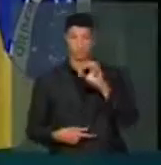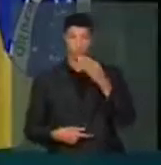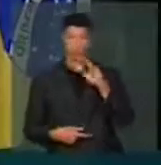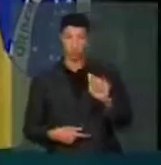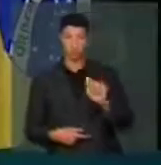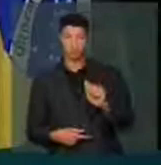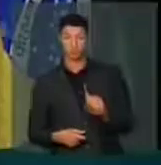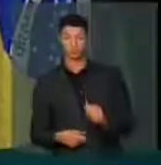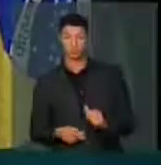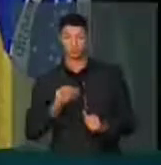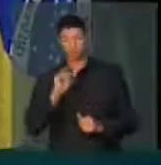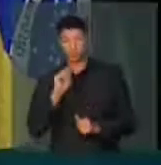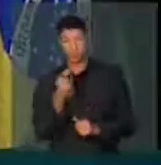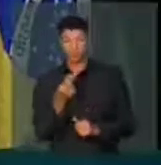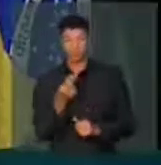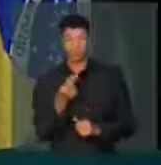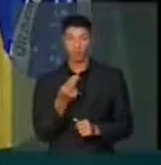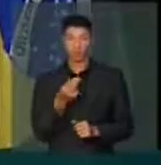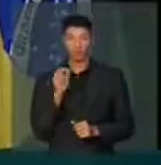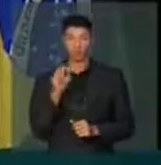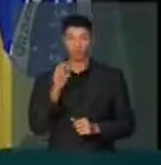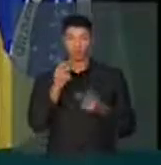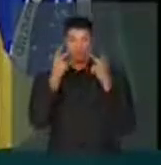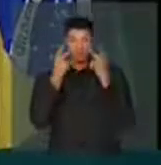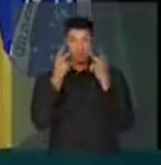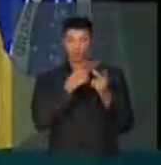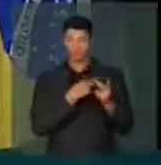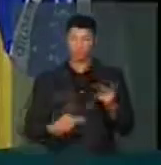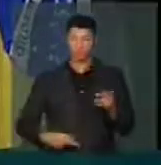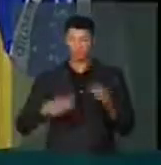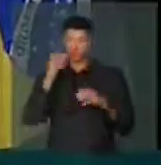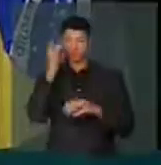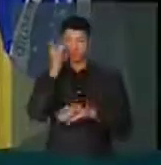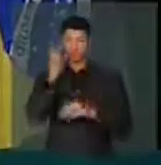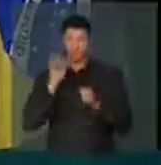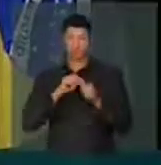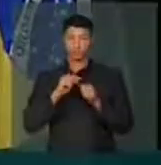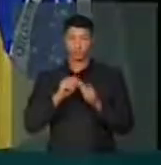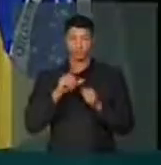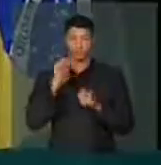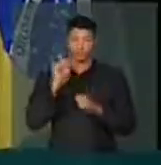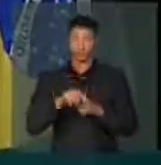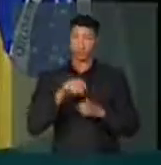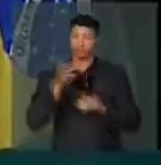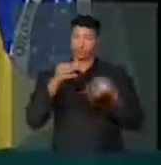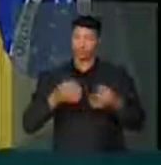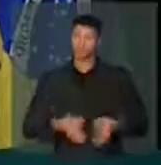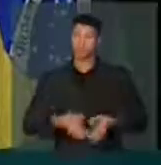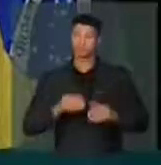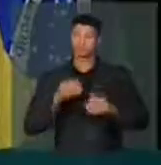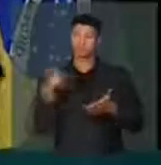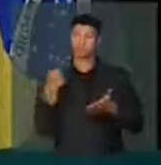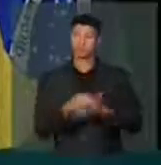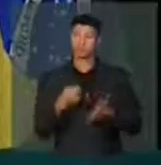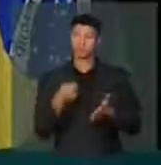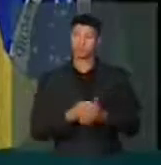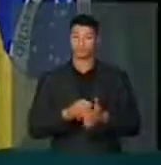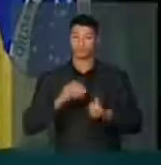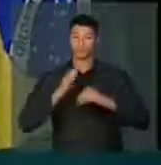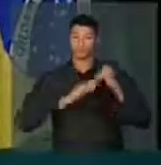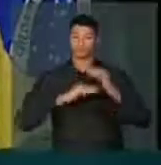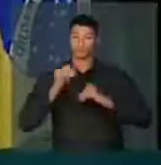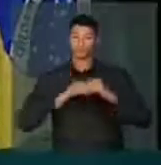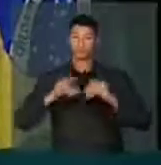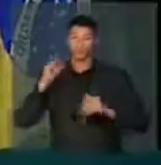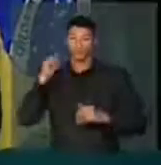orçamentária, ou que a presidente Dilma Rousseff faça o que é legal, sua obrigação e prática ao longo